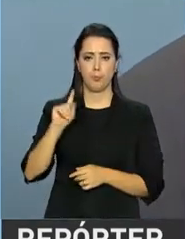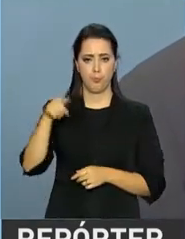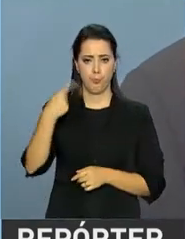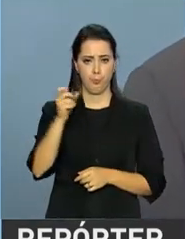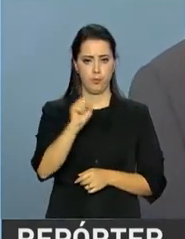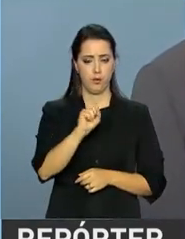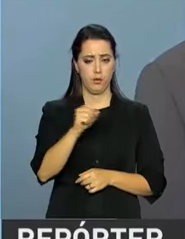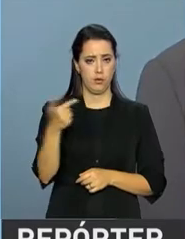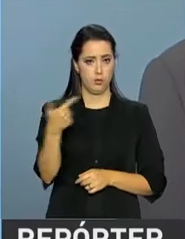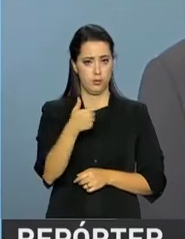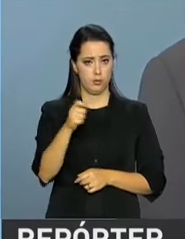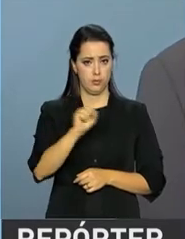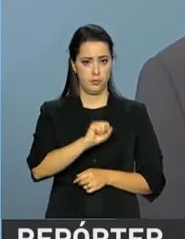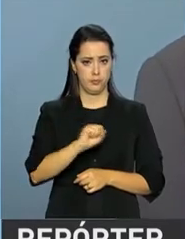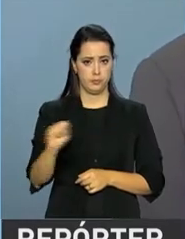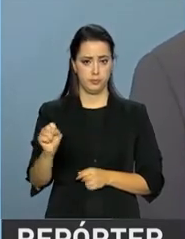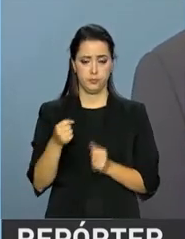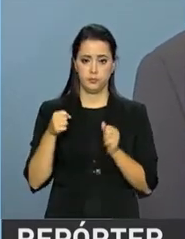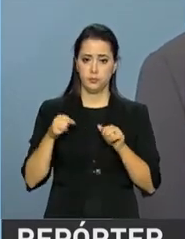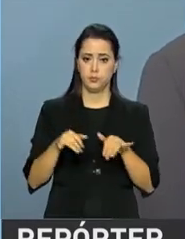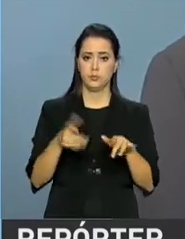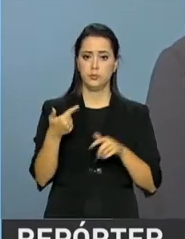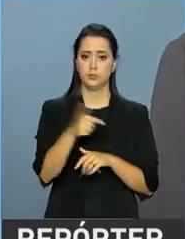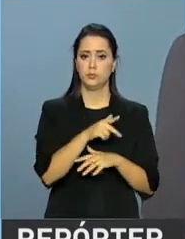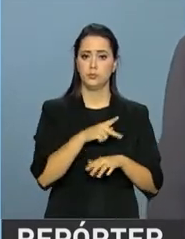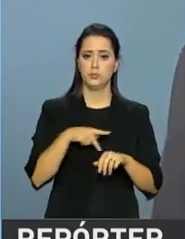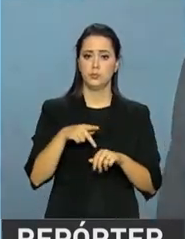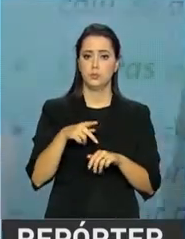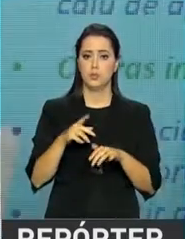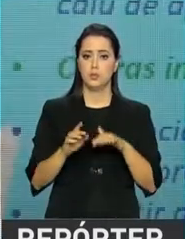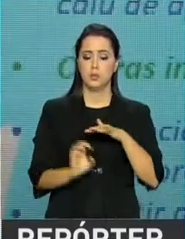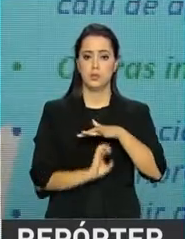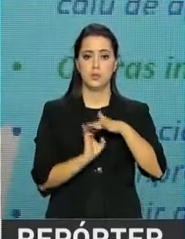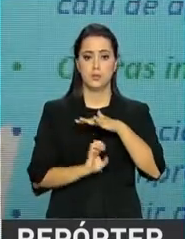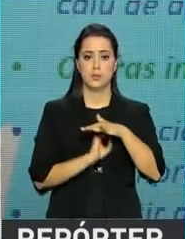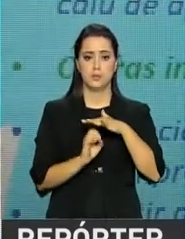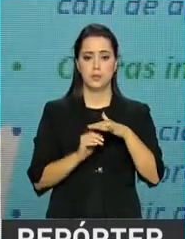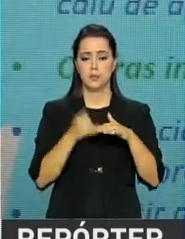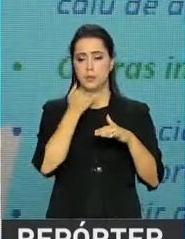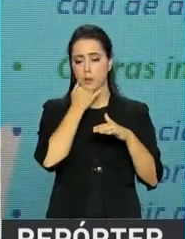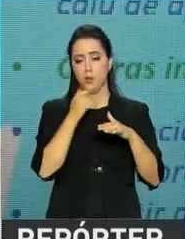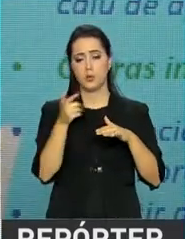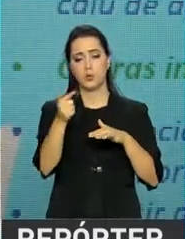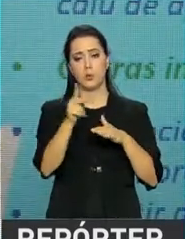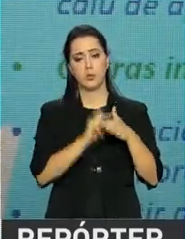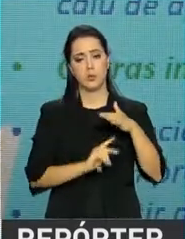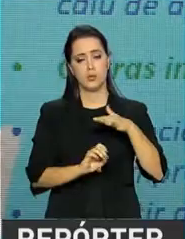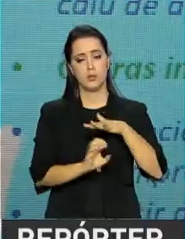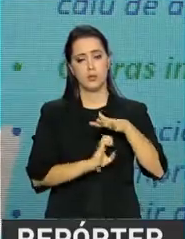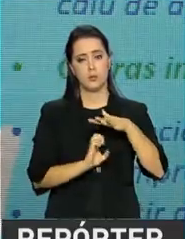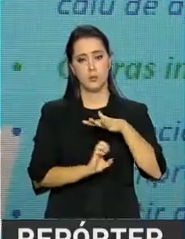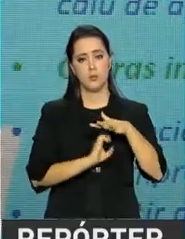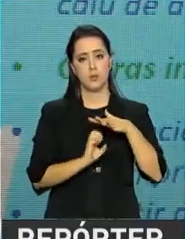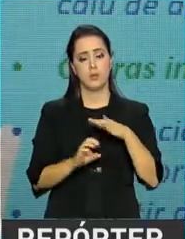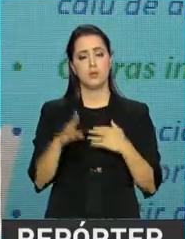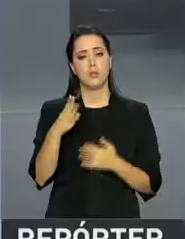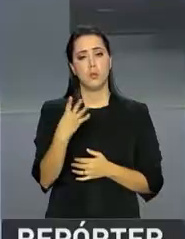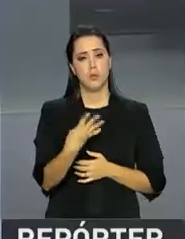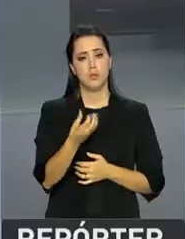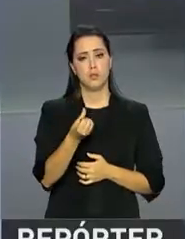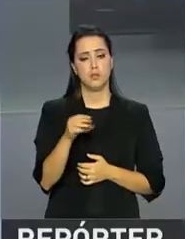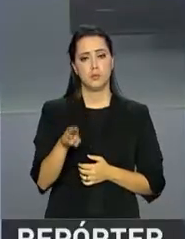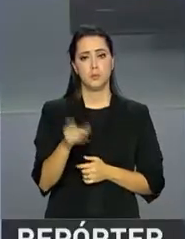estendida às demandas as demais empresas atingindo 46 milhões de trabalhadores para o próximo ano